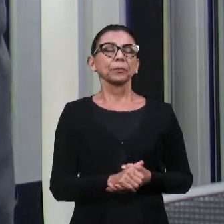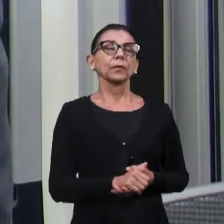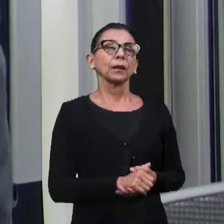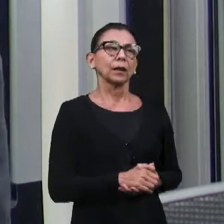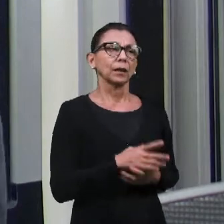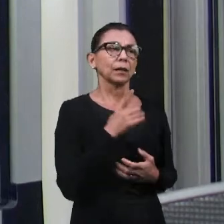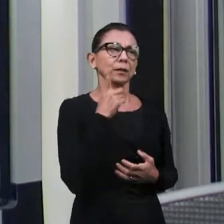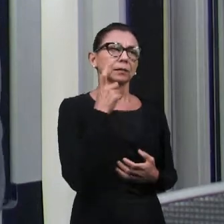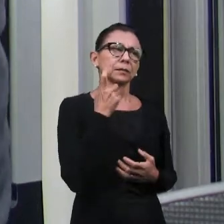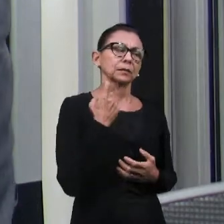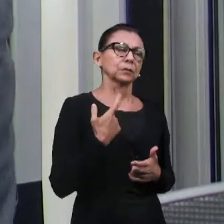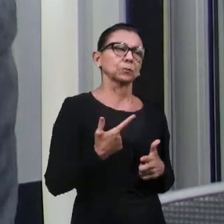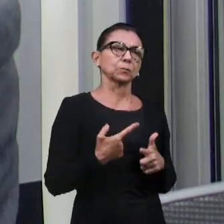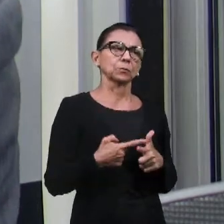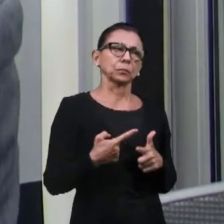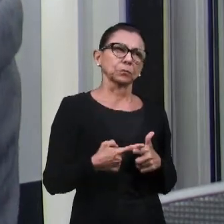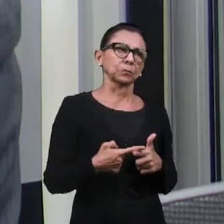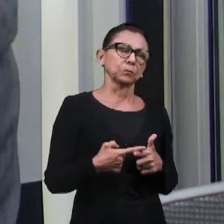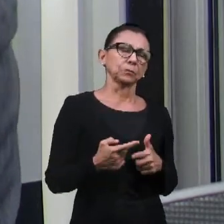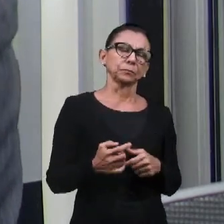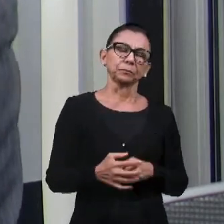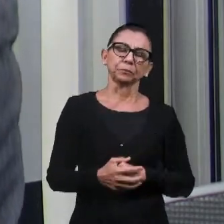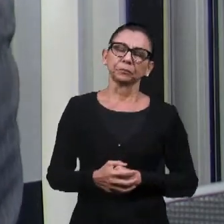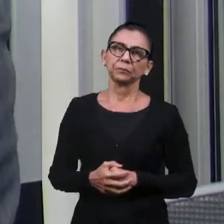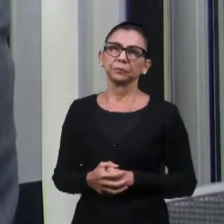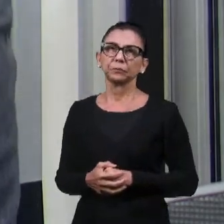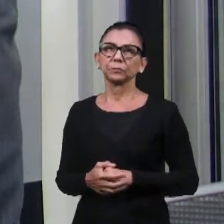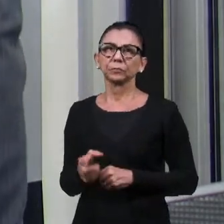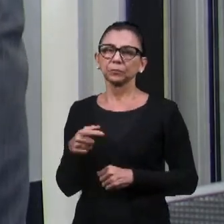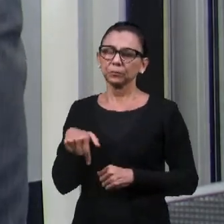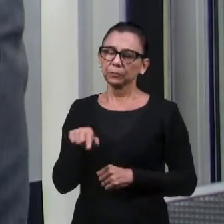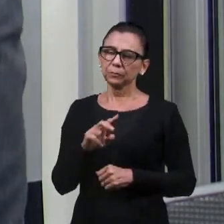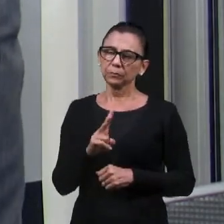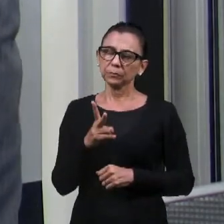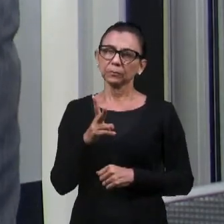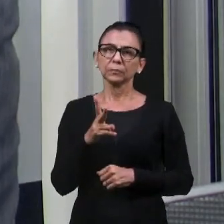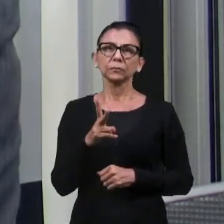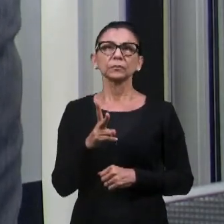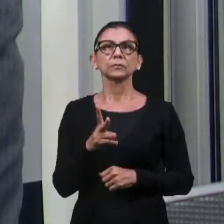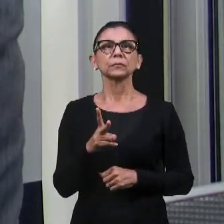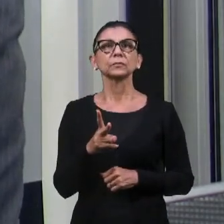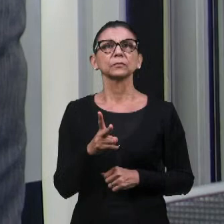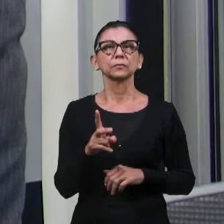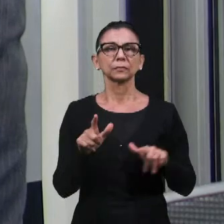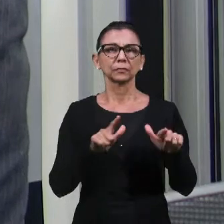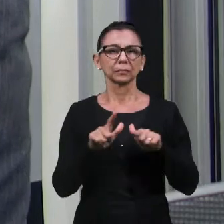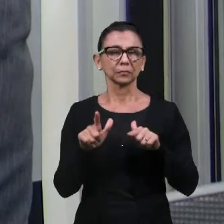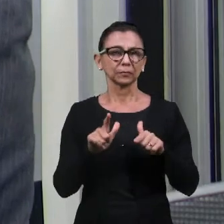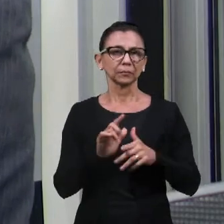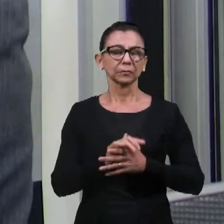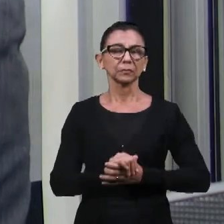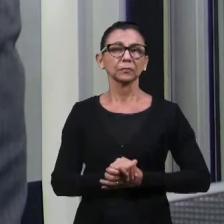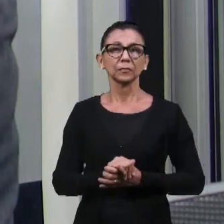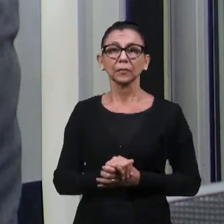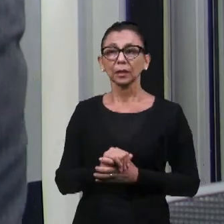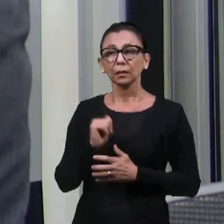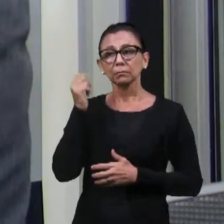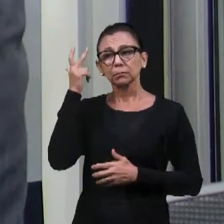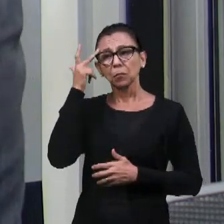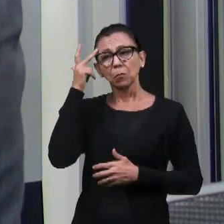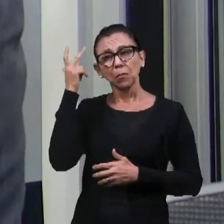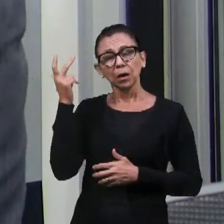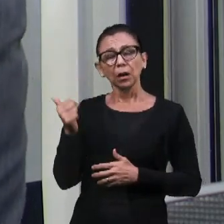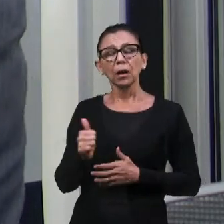interessante porque nós sempre trabalhamos, né, na nossa vida laboral, mas de repente caímos numa situação